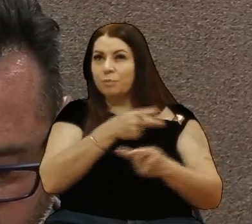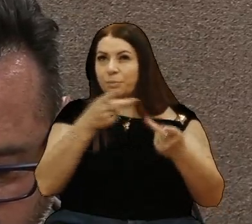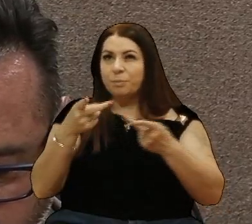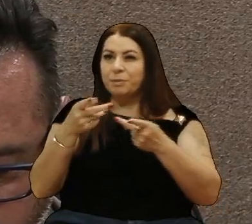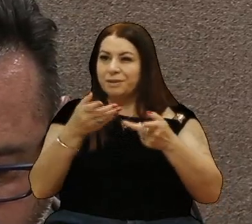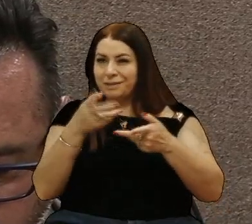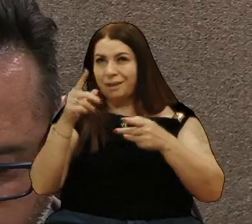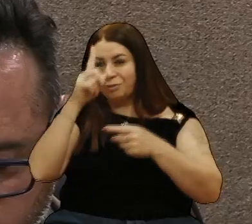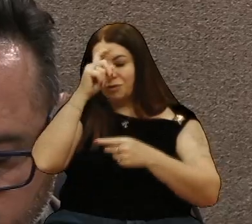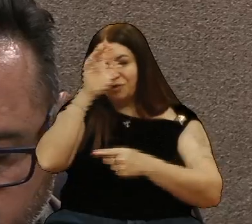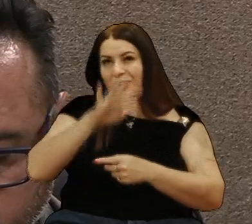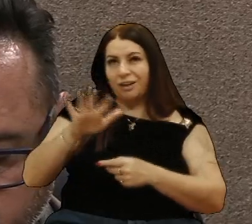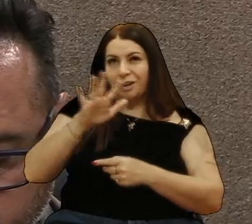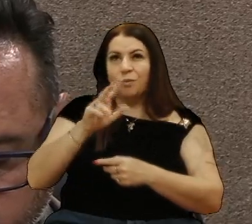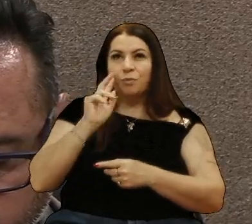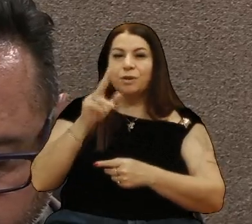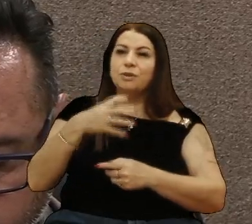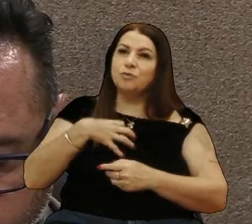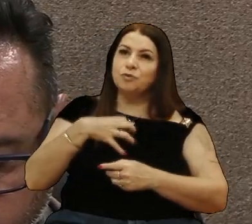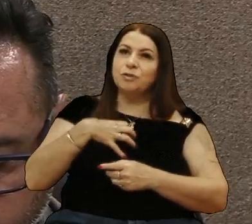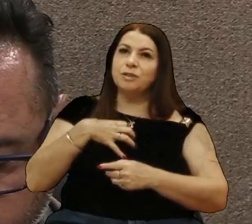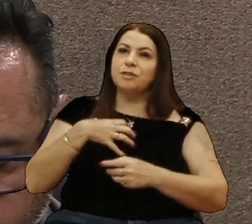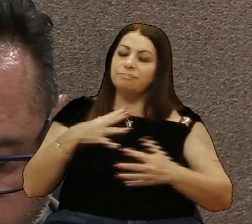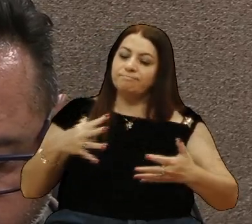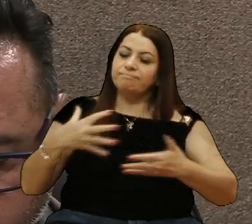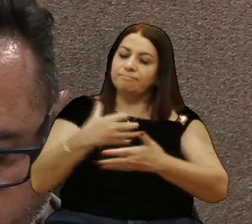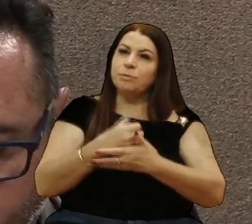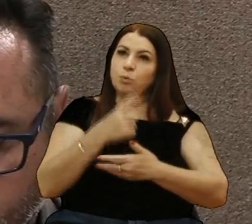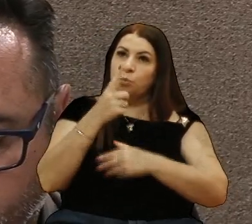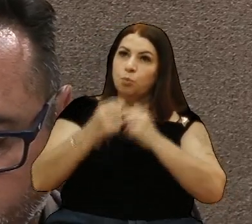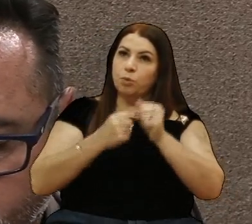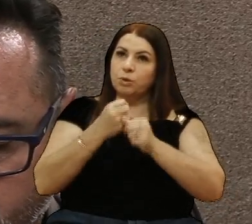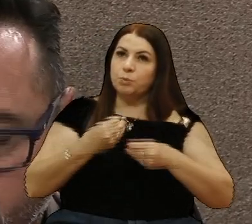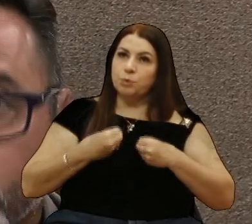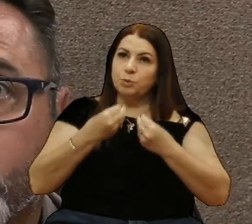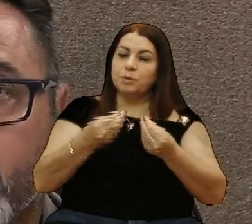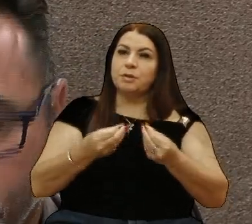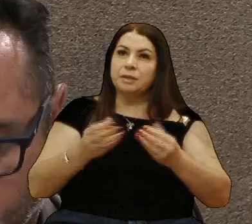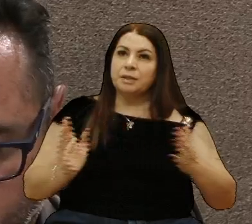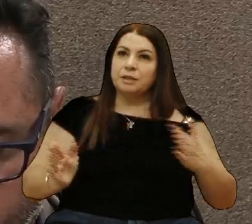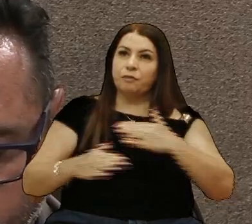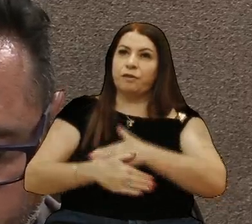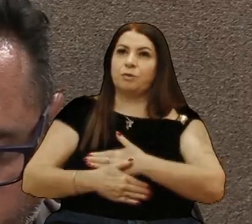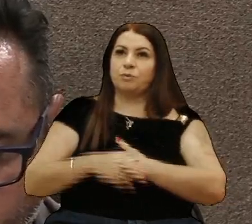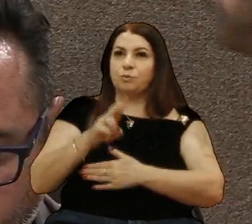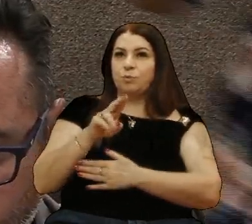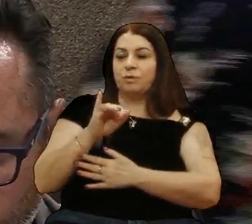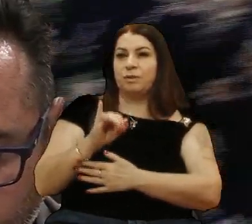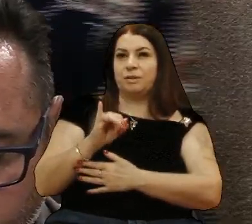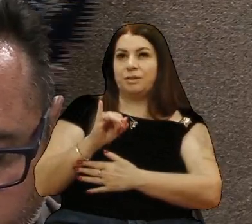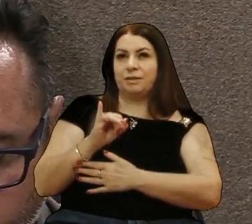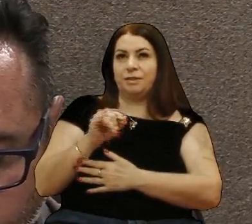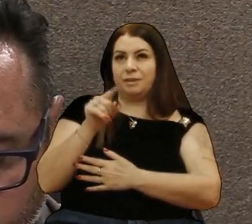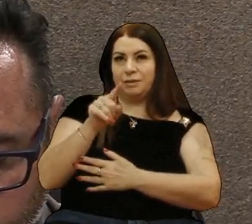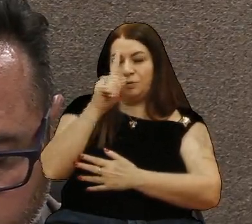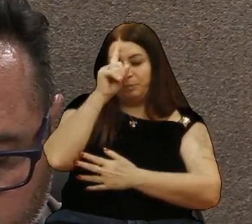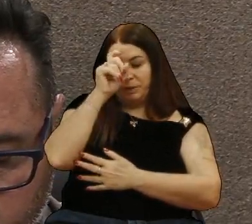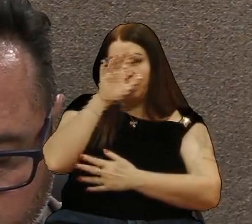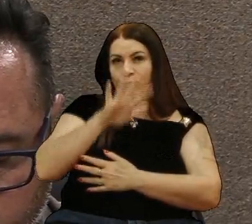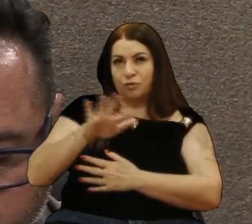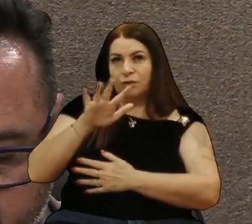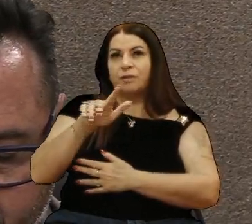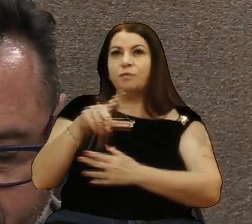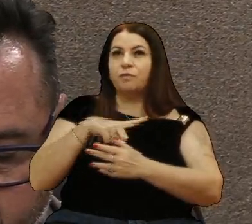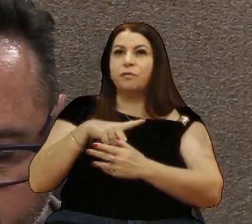conhecer, e ele, um gesto muito nobre, abraçou por 1 ano a doação das fraldas para a UTI neonatal do Hospital Geral, onde